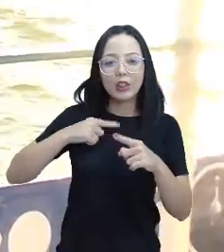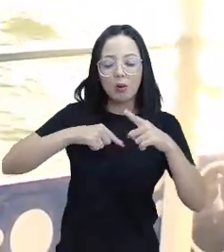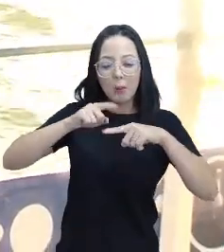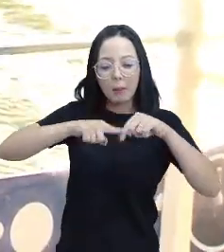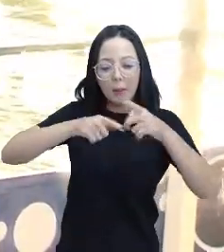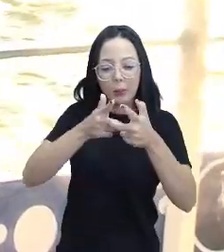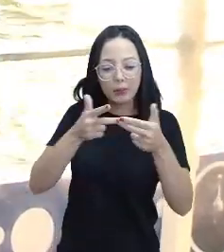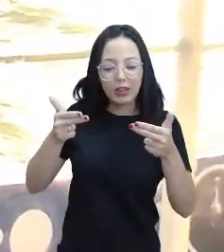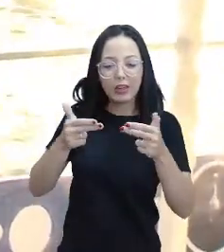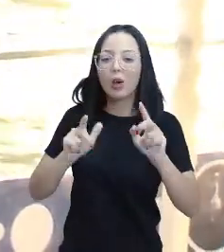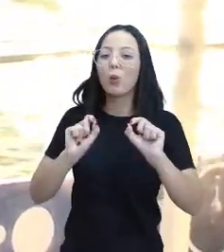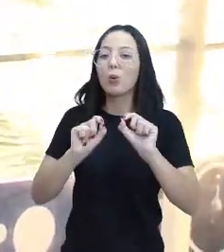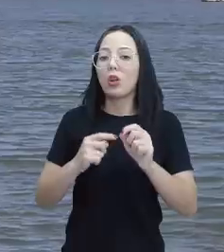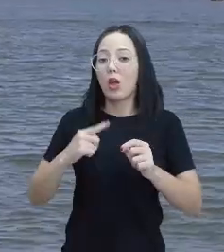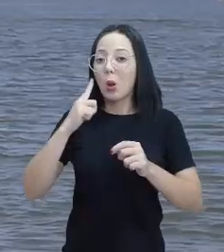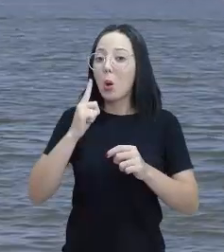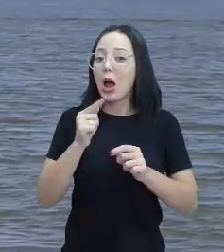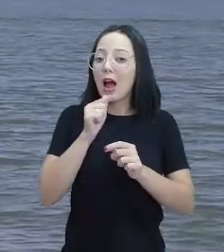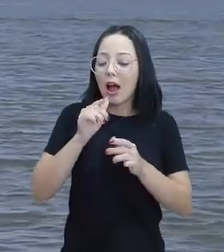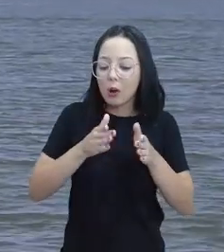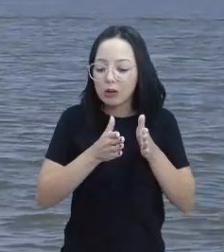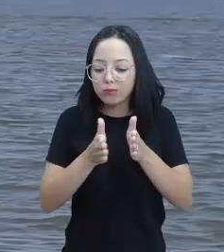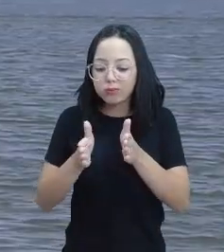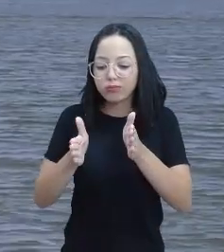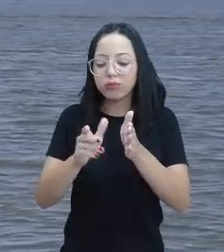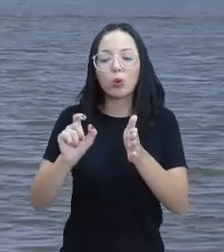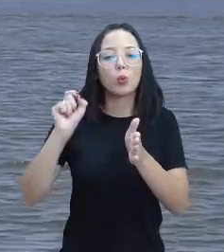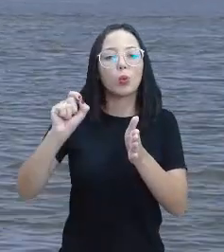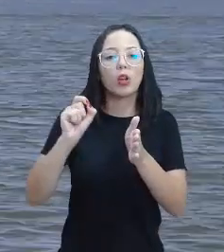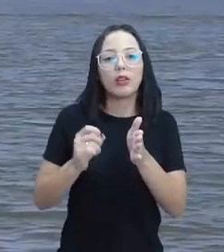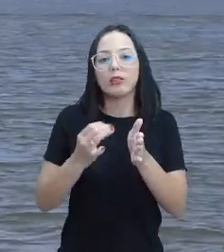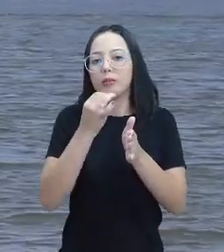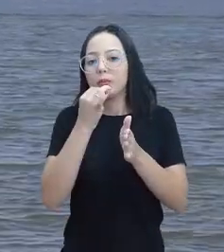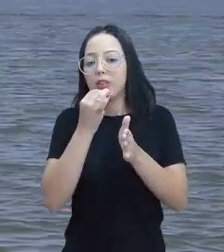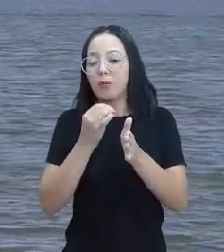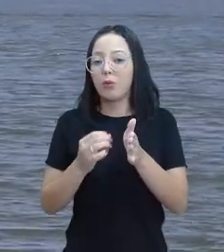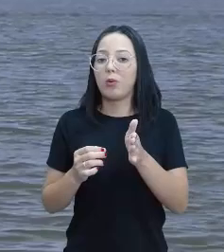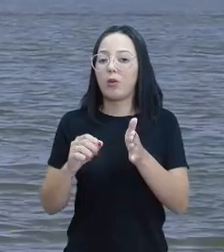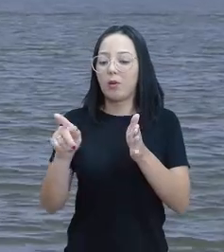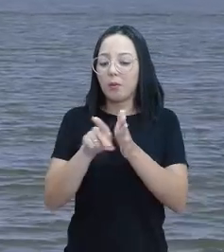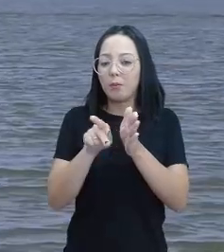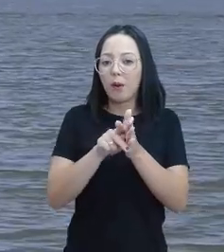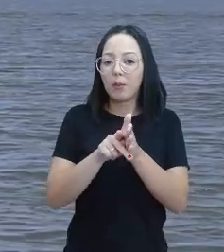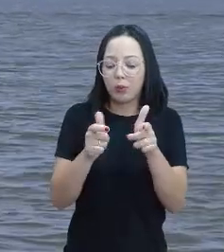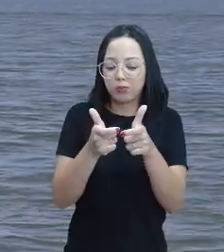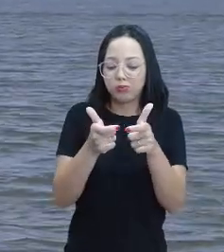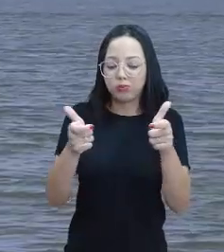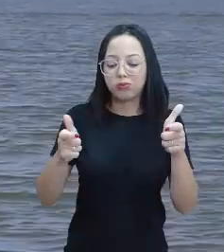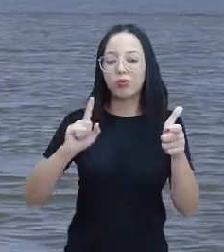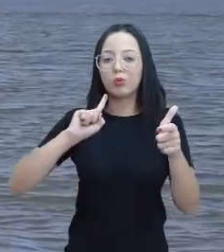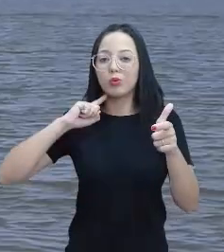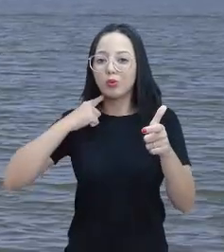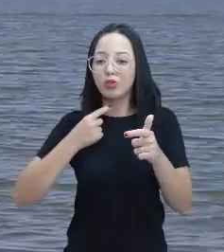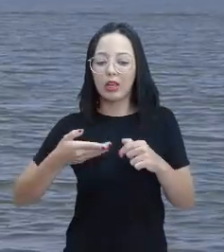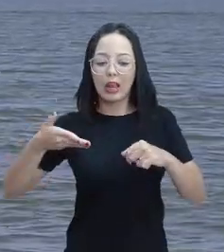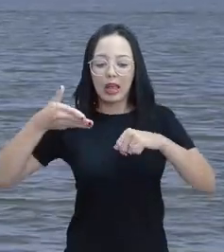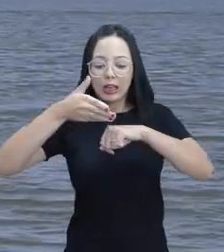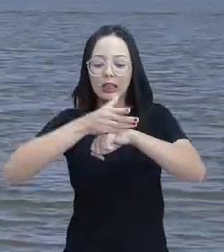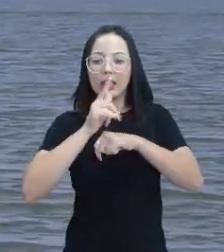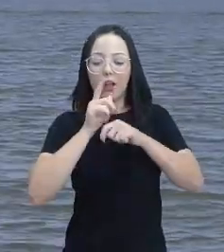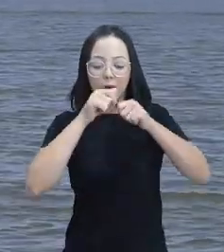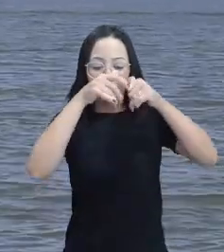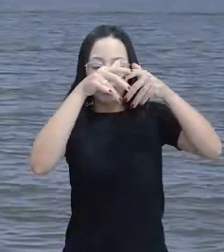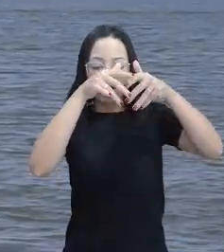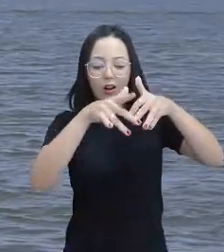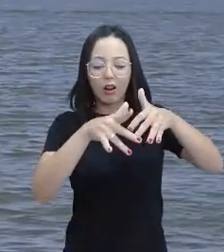a tendência é essa água carregar esse resíduo sólido, essa poluição para os córregos d'água, né?